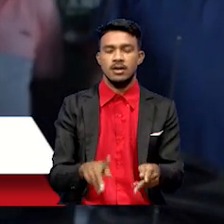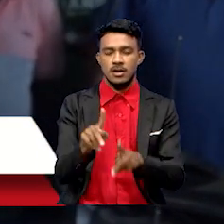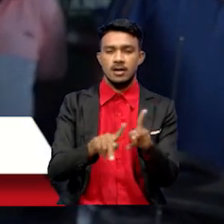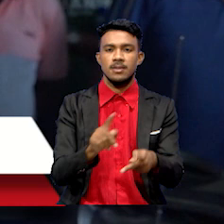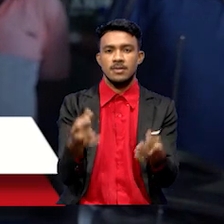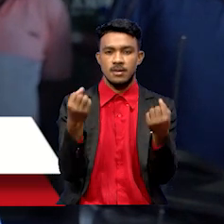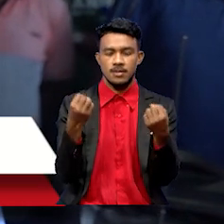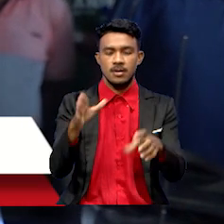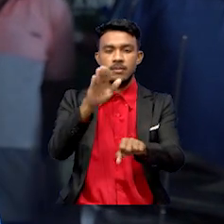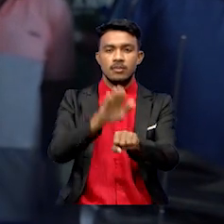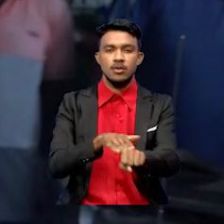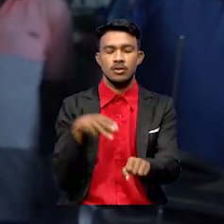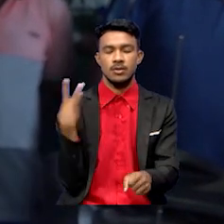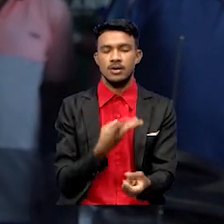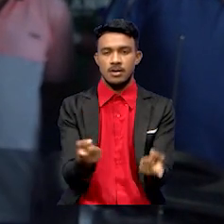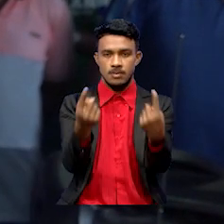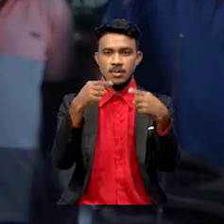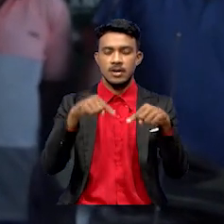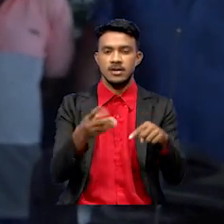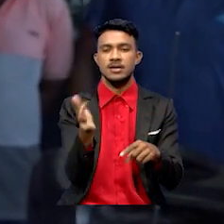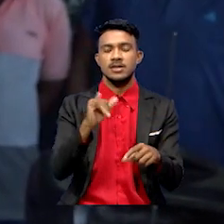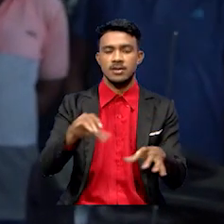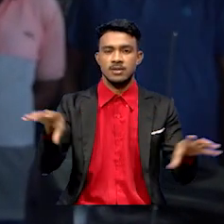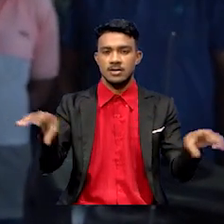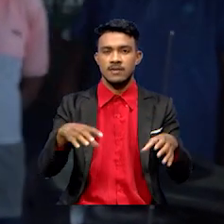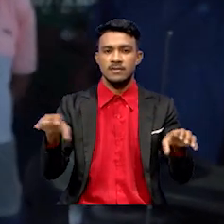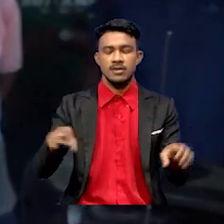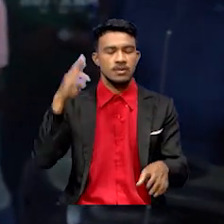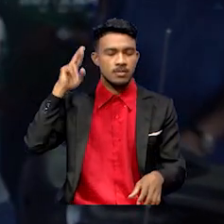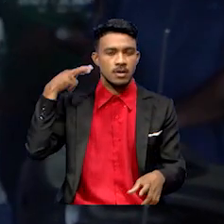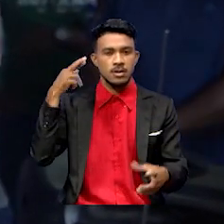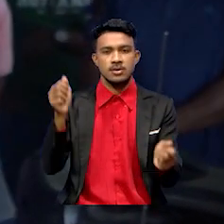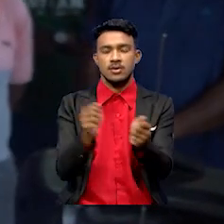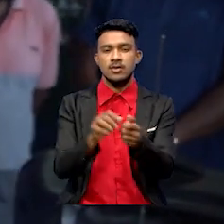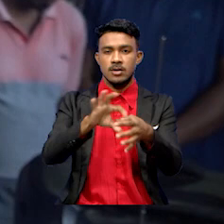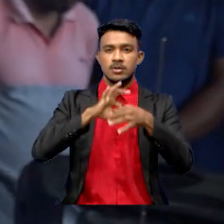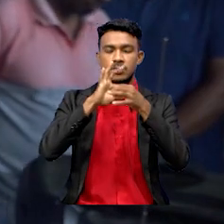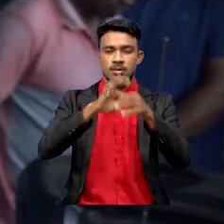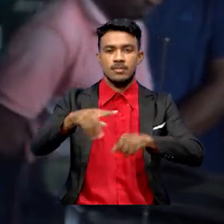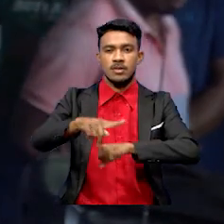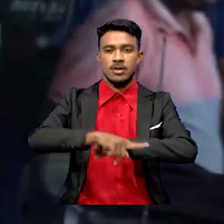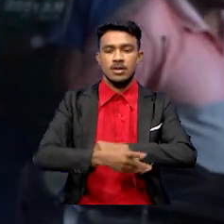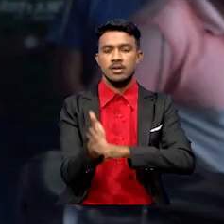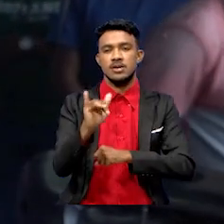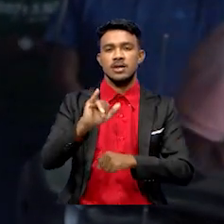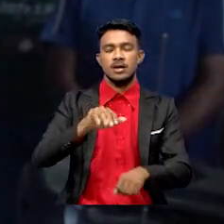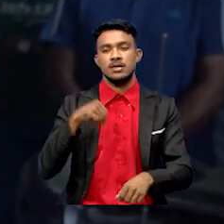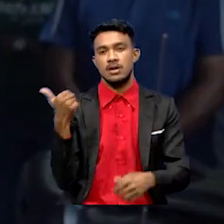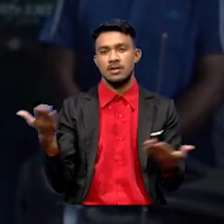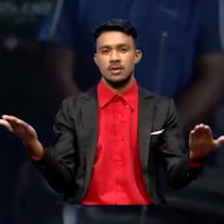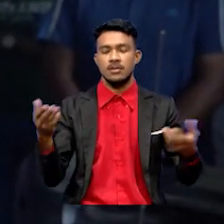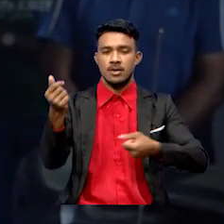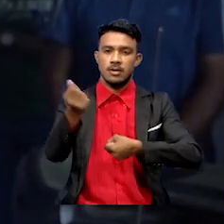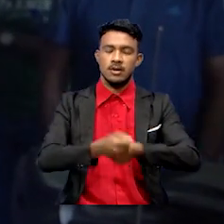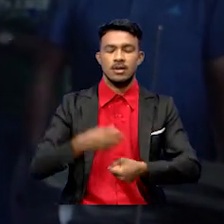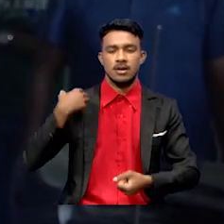vida e também Rene. Sira mak serviço makas o estrutura partido nia rené o partido ser selo que vai apoio ba